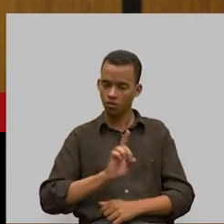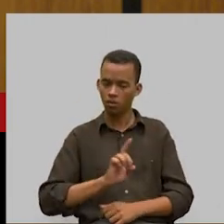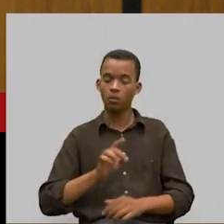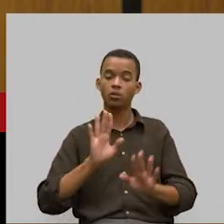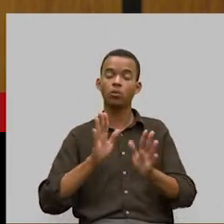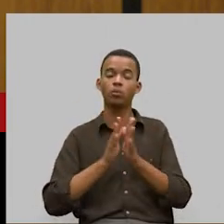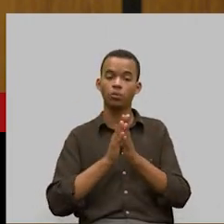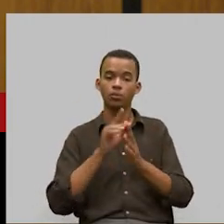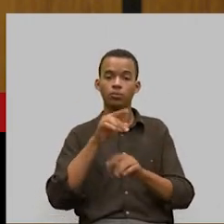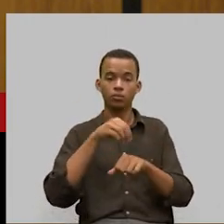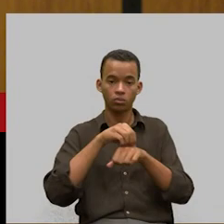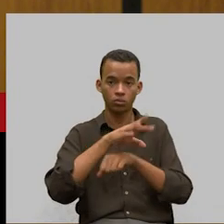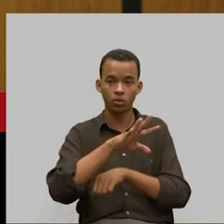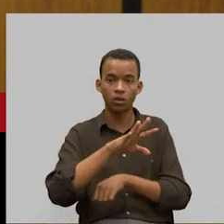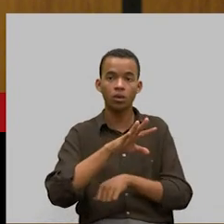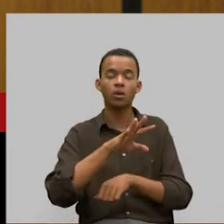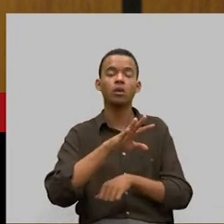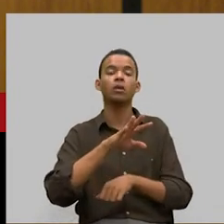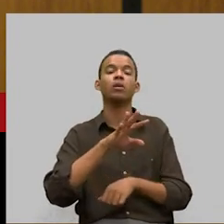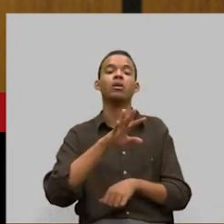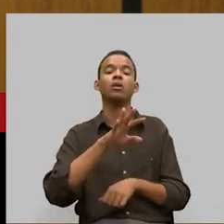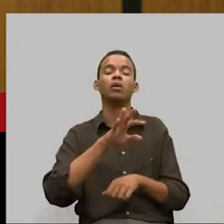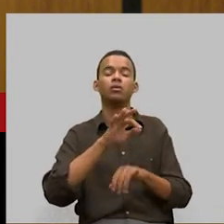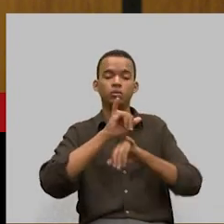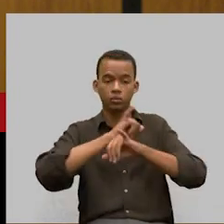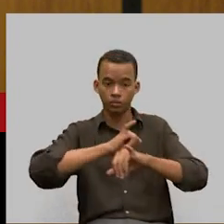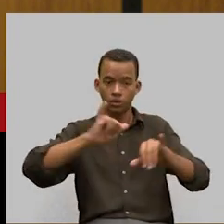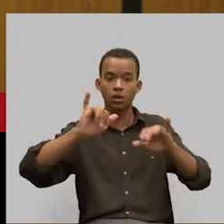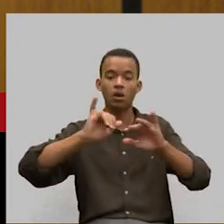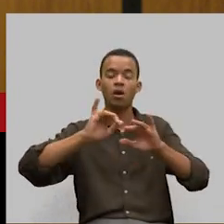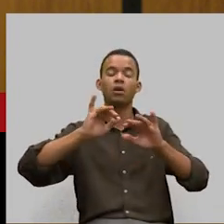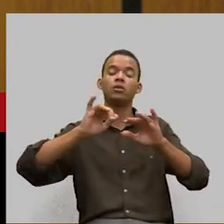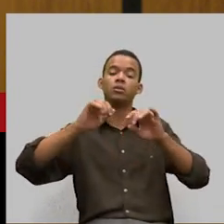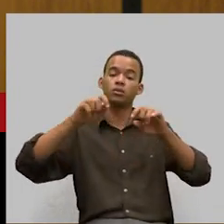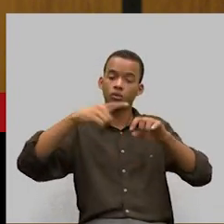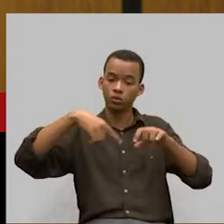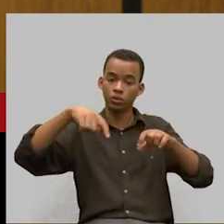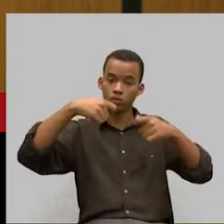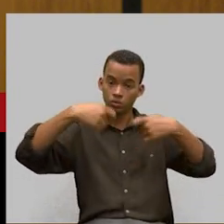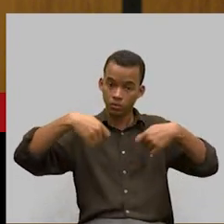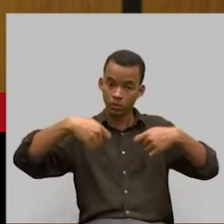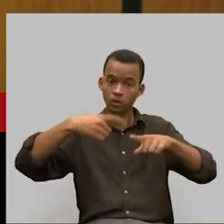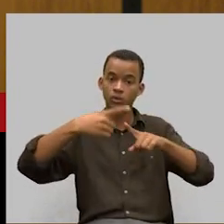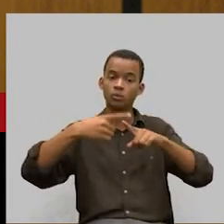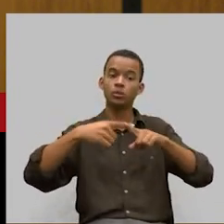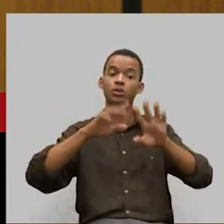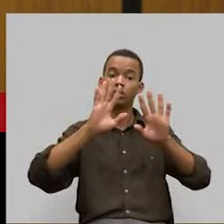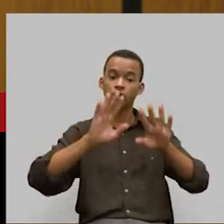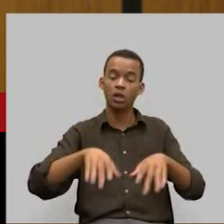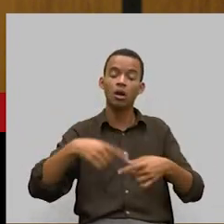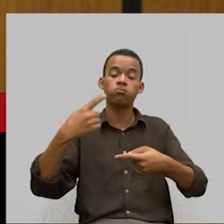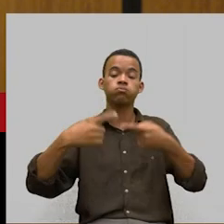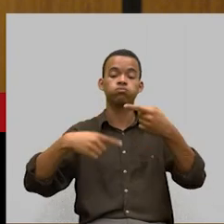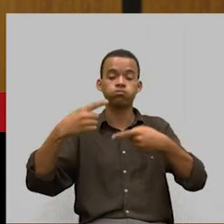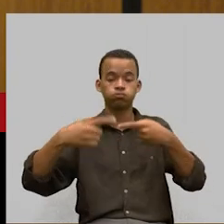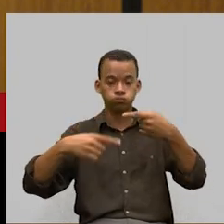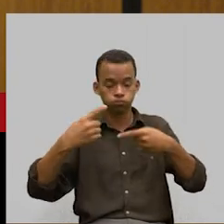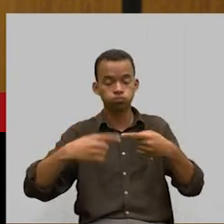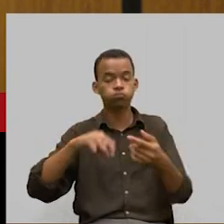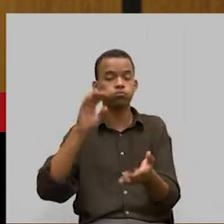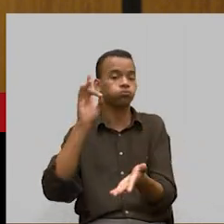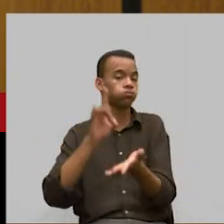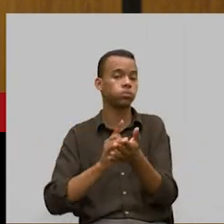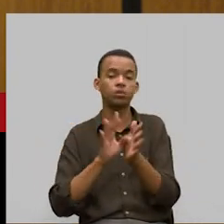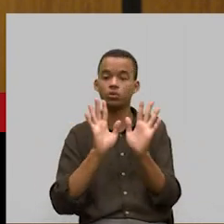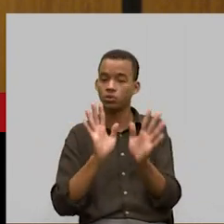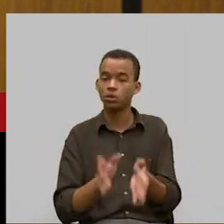mensagem de dizer que a gente precisa porque é uma política pública que já está instituída que ela dá resultado ela